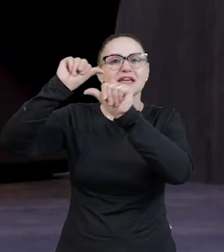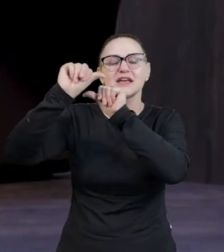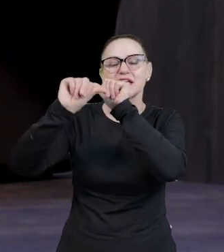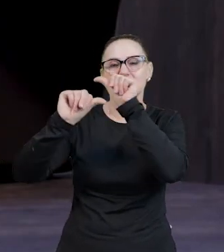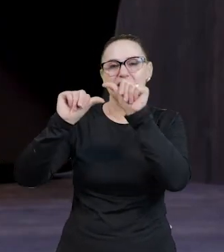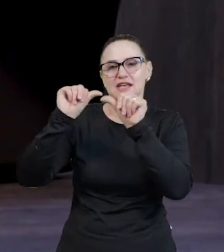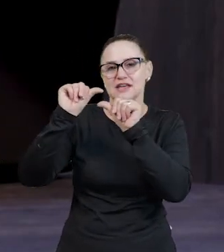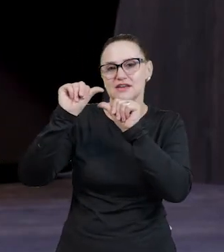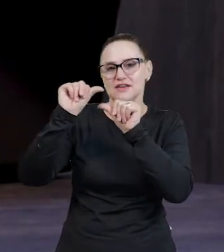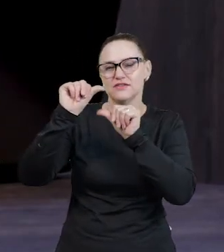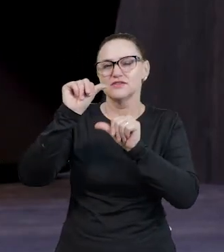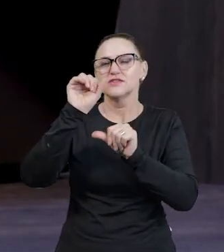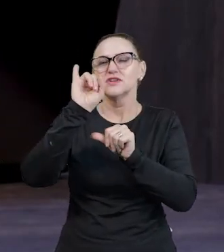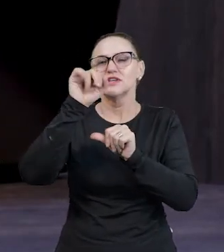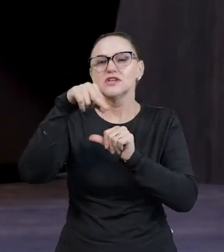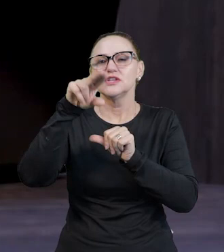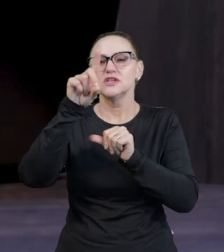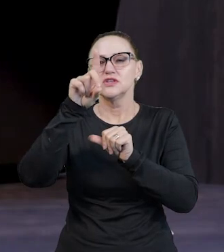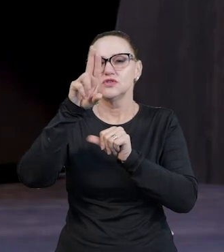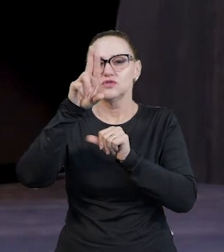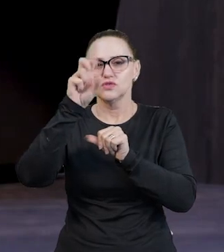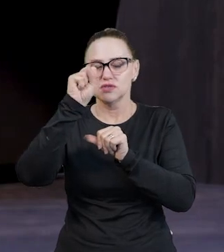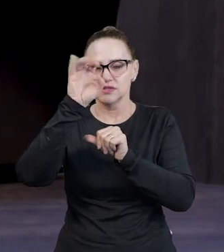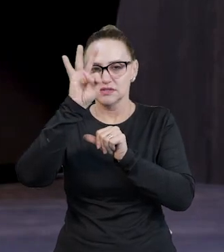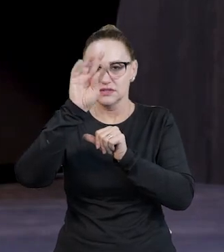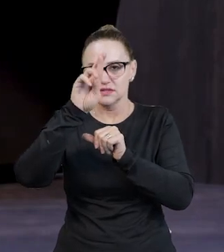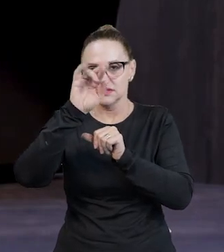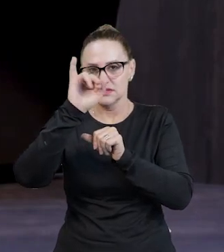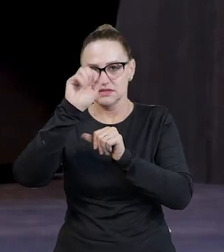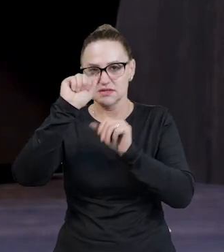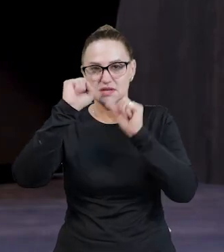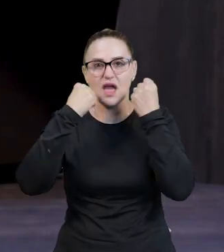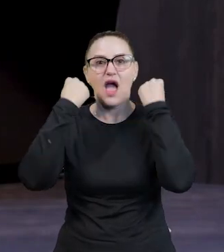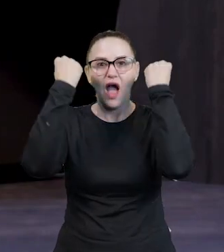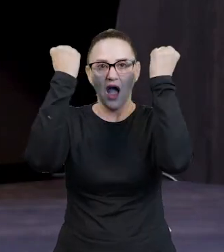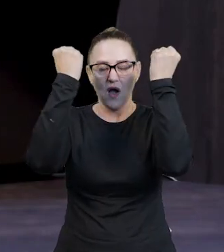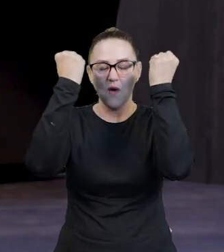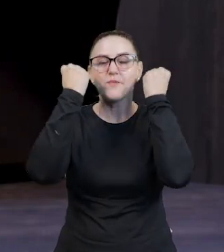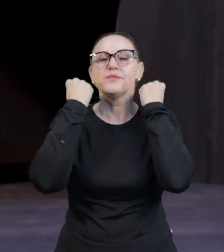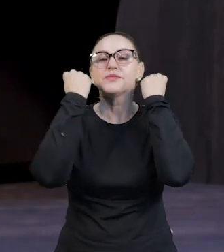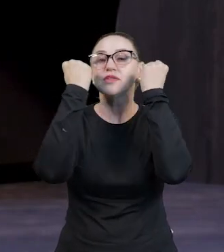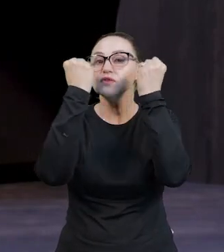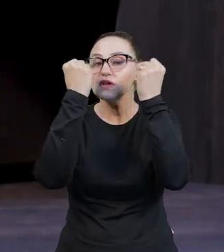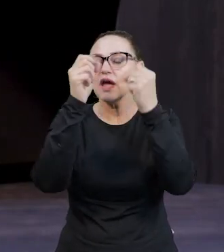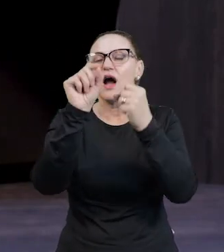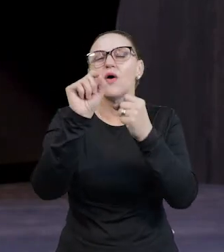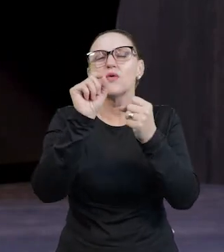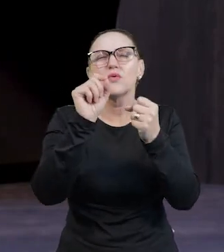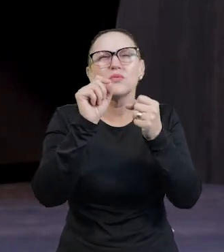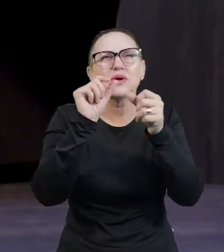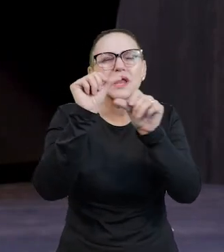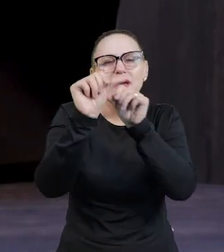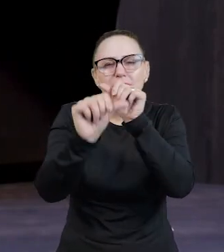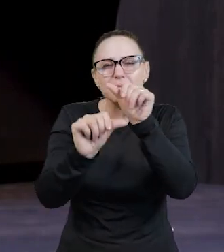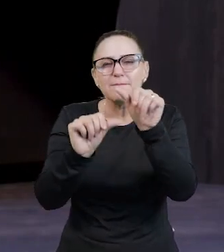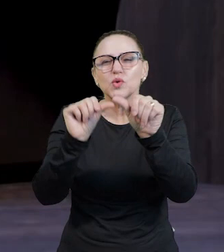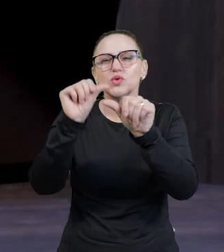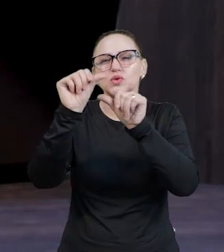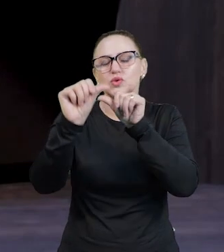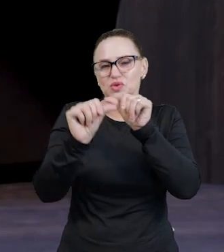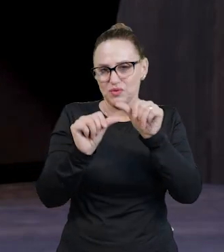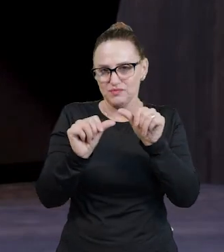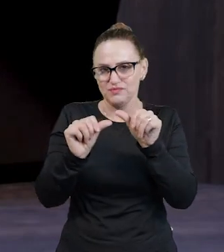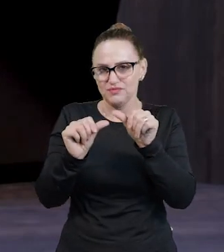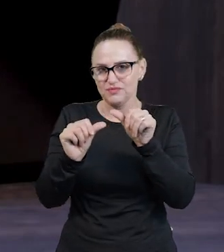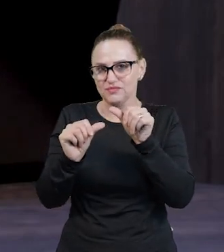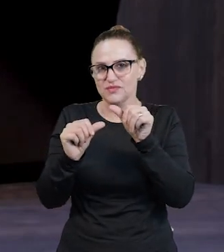que provocaram grandes mudanças na organização da sociedade tem impacto na concepção que nós temos de